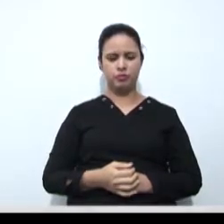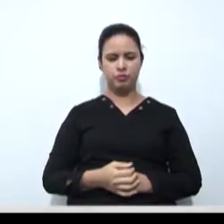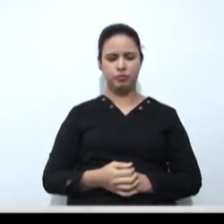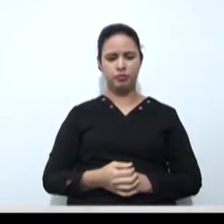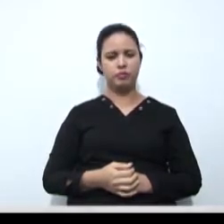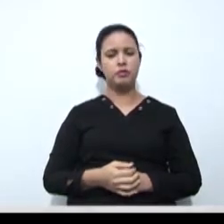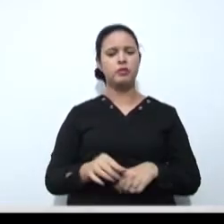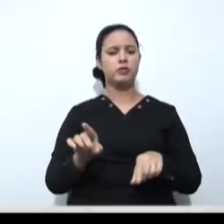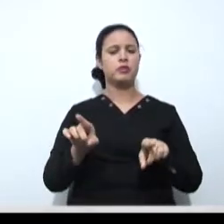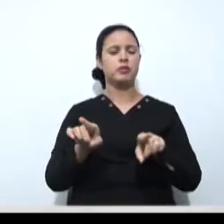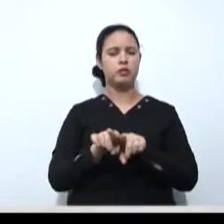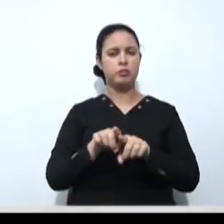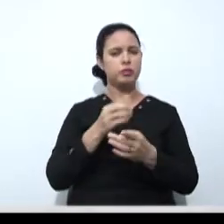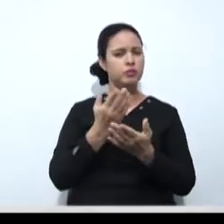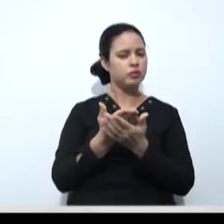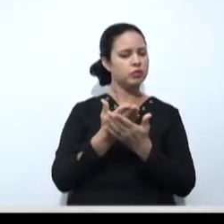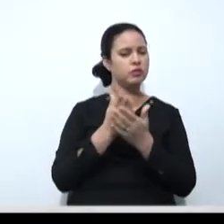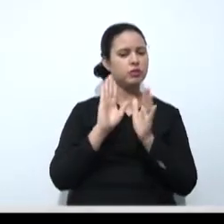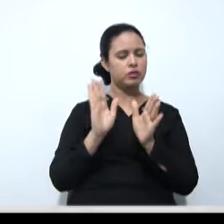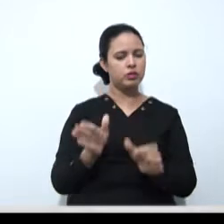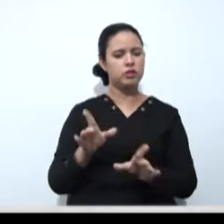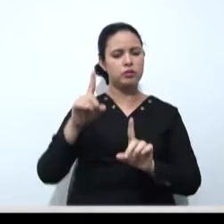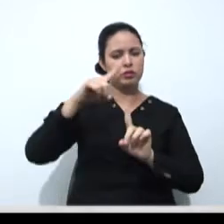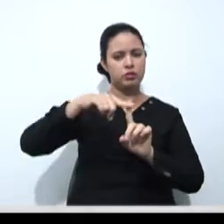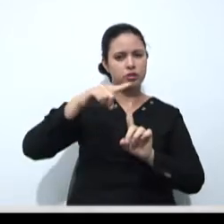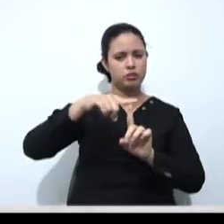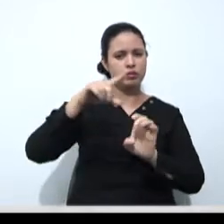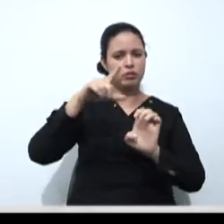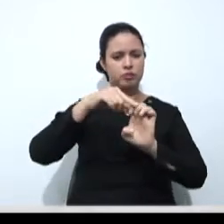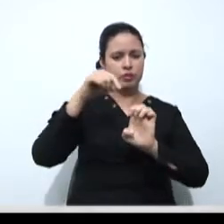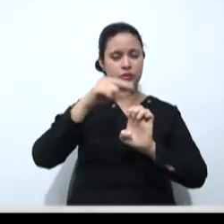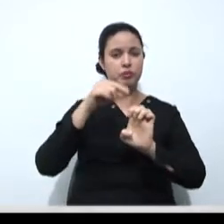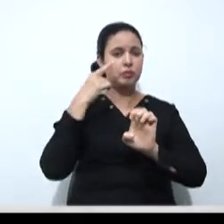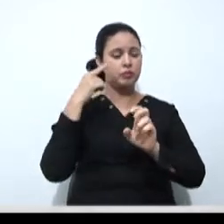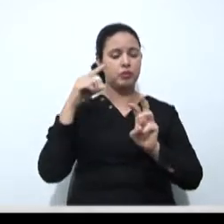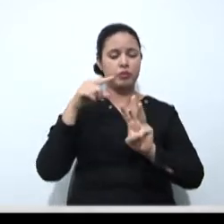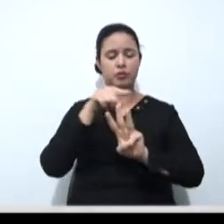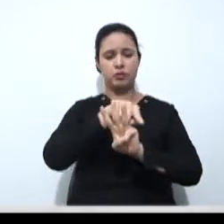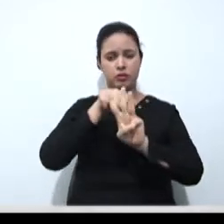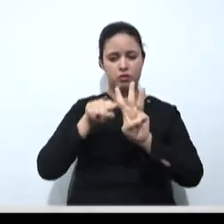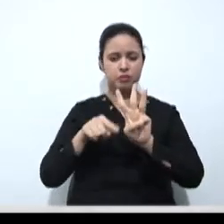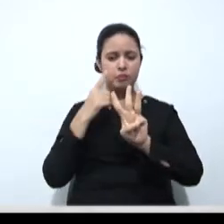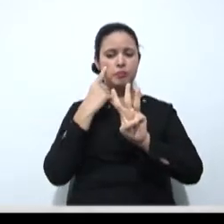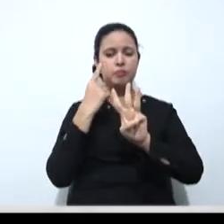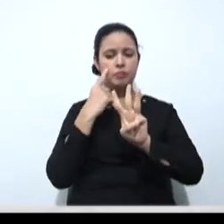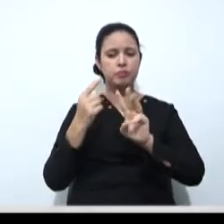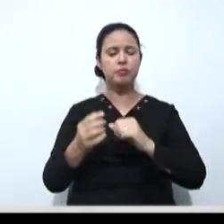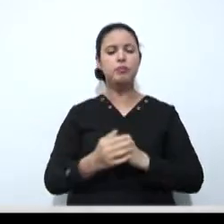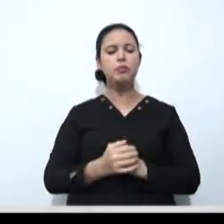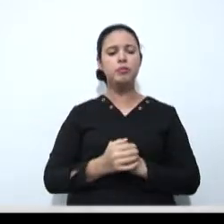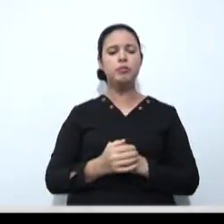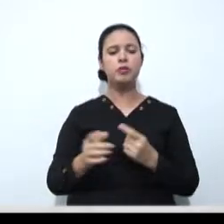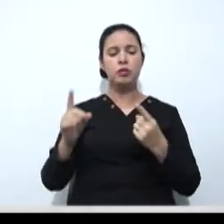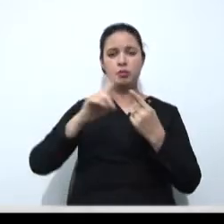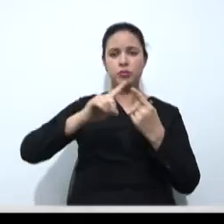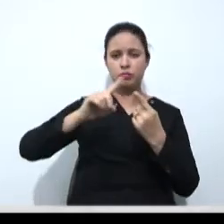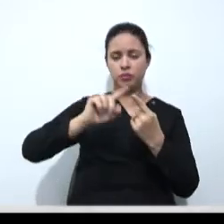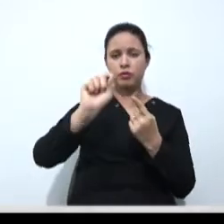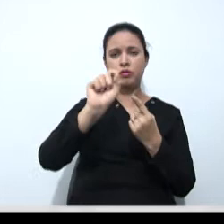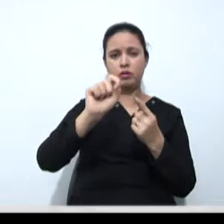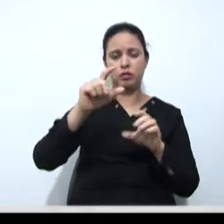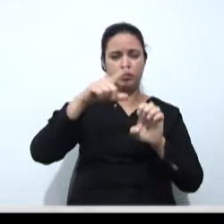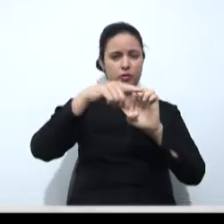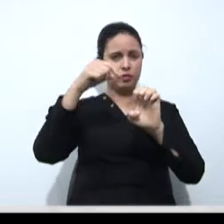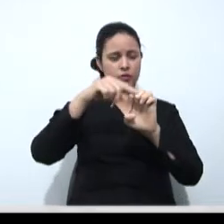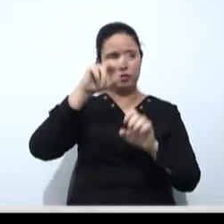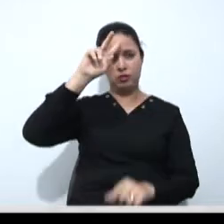de empreendedores. São esses 3 tipos e a gente vai relembrar cada um deles. O empreendedor independente, que é aquela pessoa